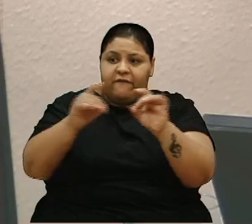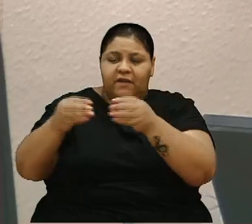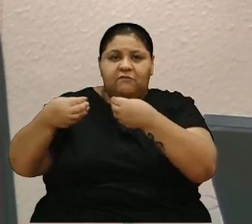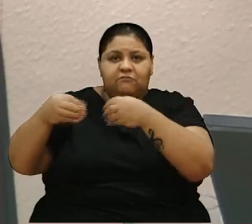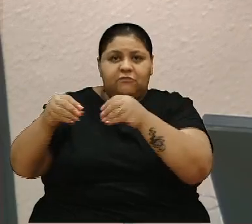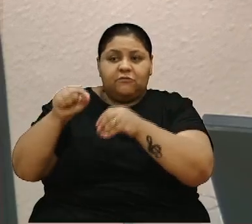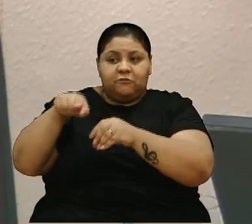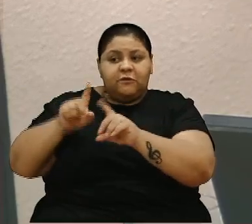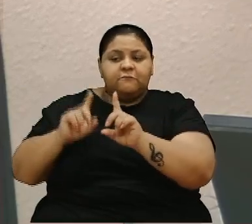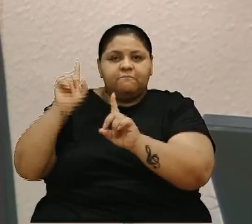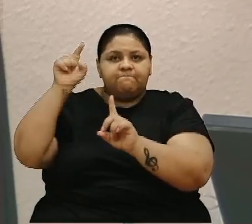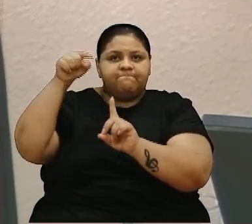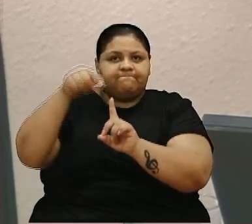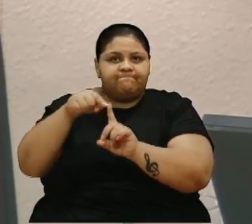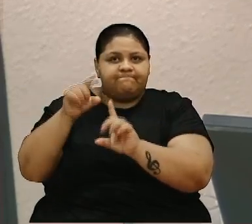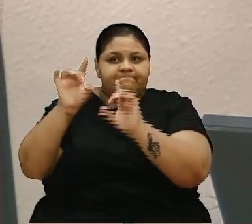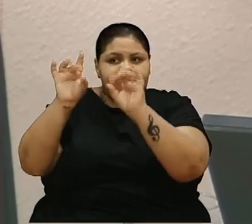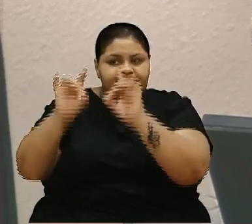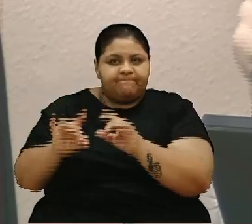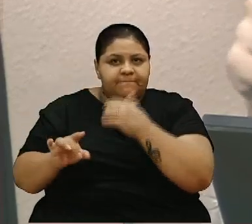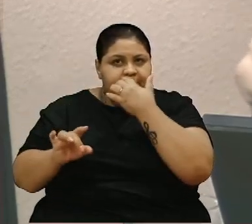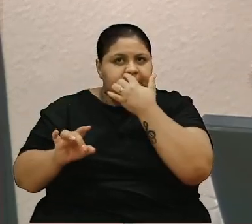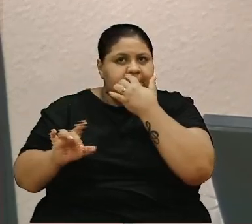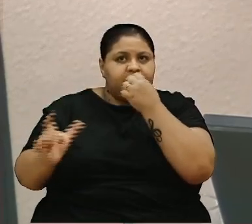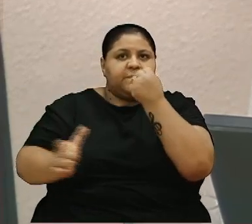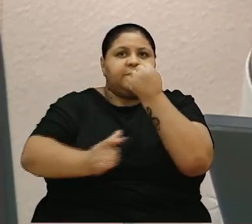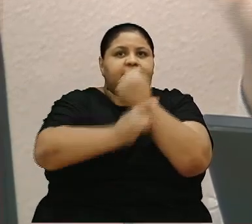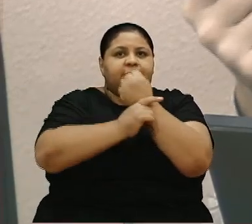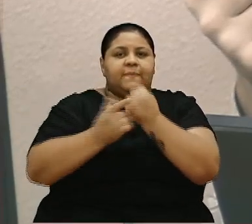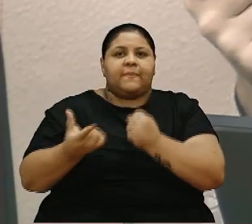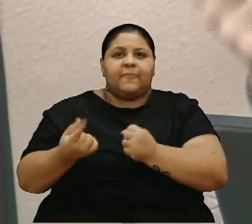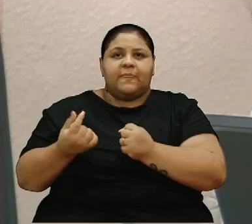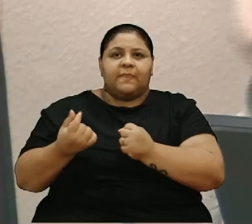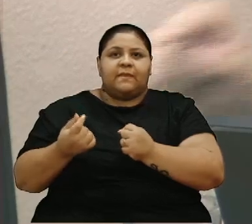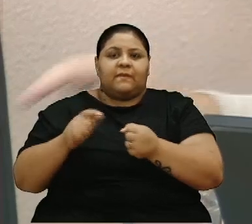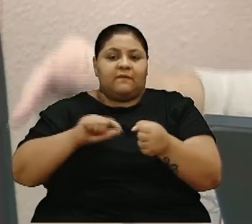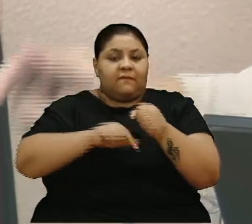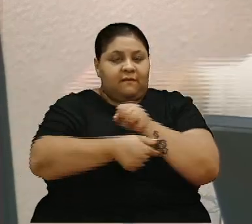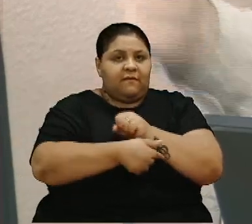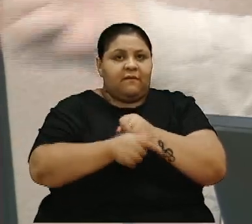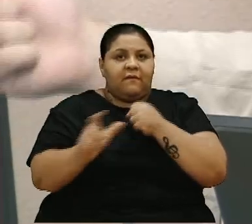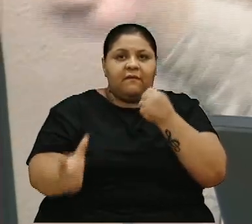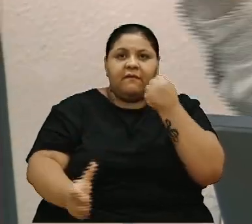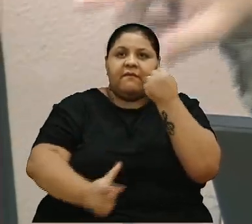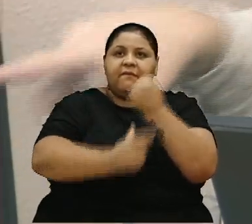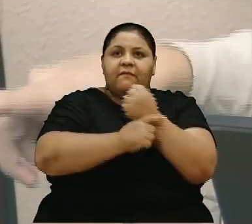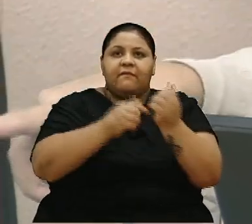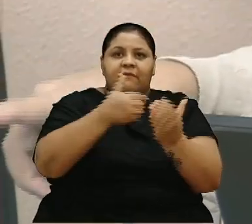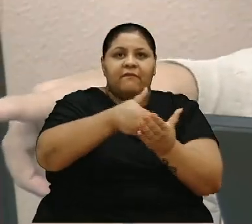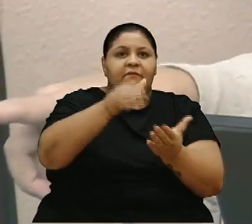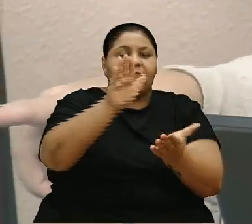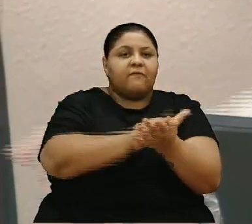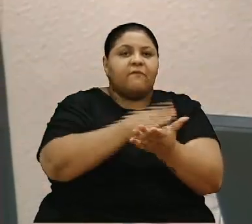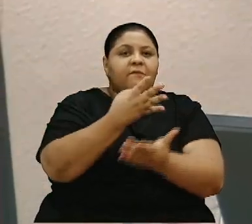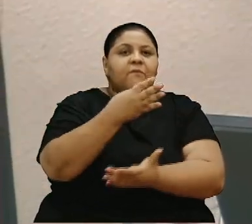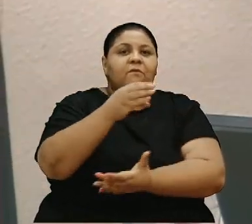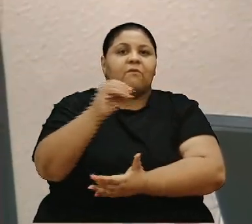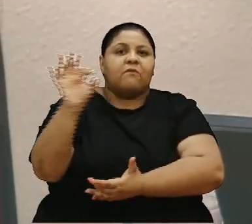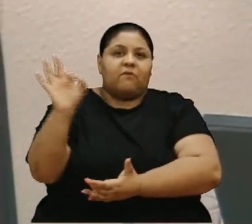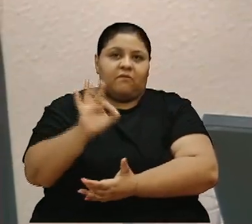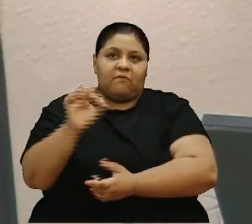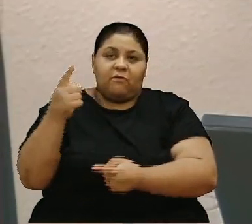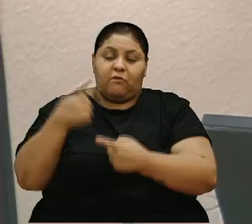Esse é o objetivo específico. E a garantia não é o valor depositado. A garantia é a multa dos 40%.